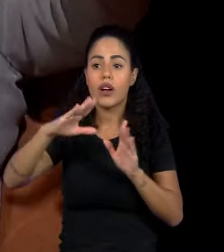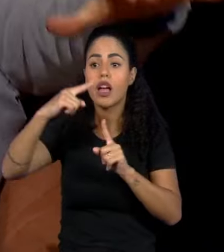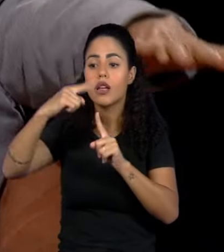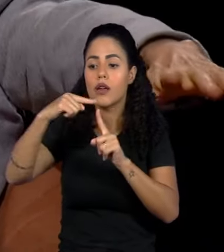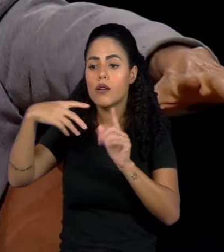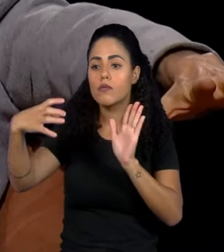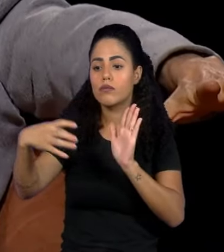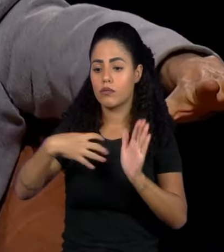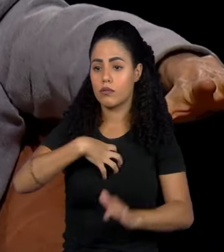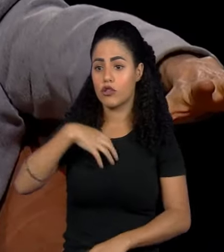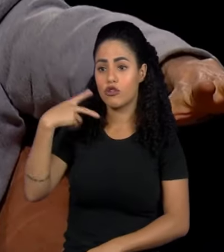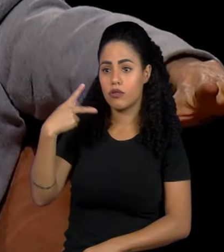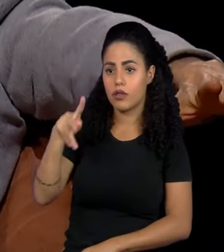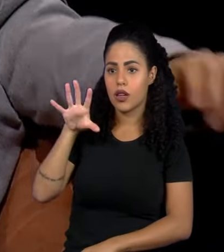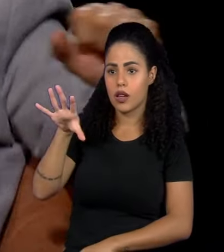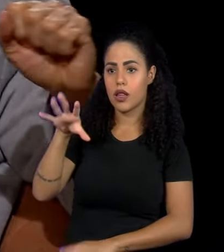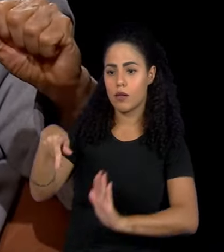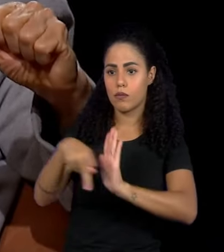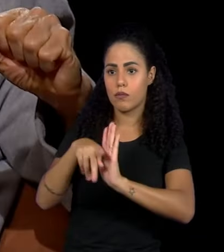ligados a determinada